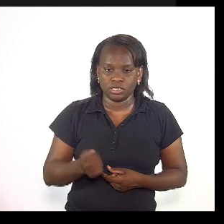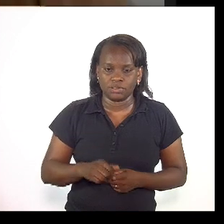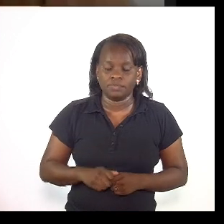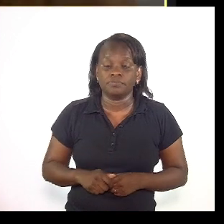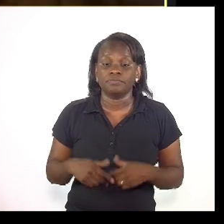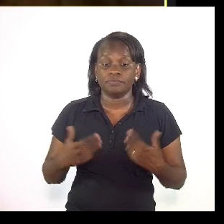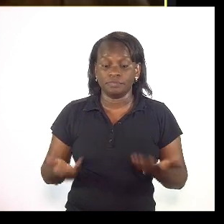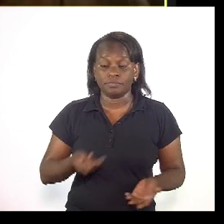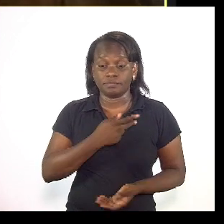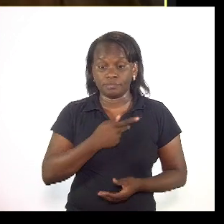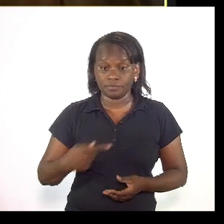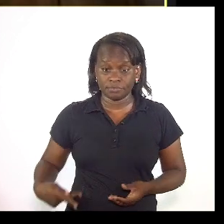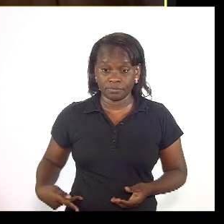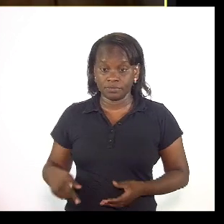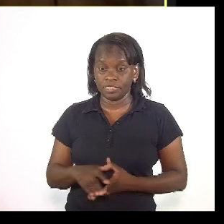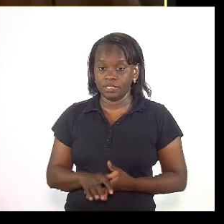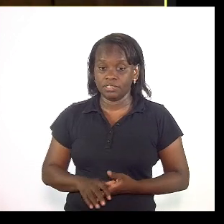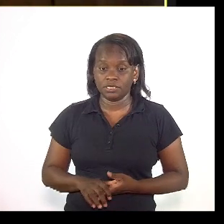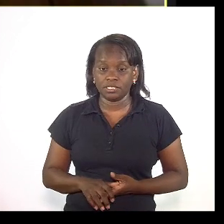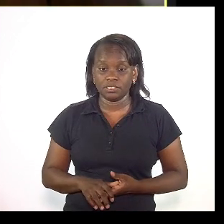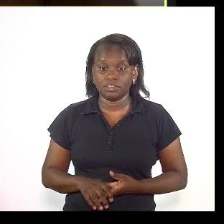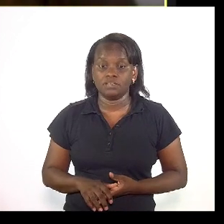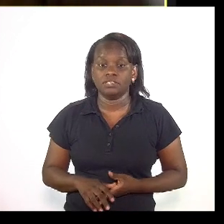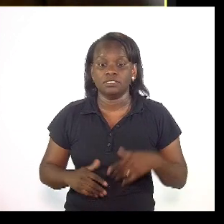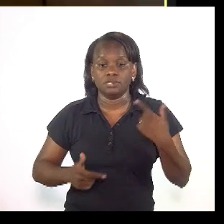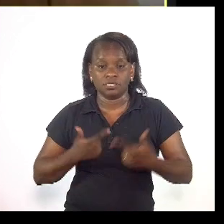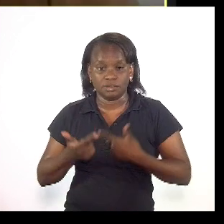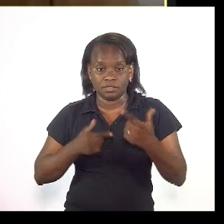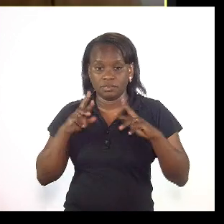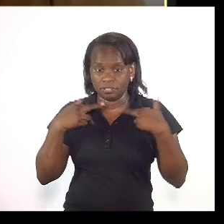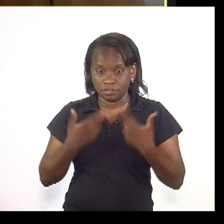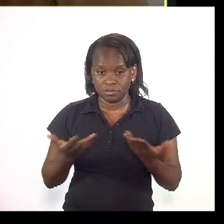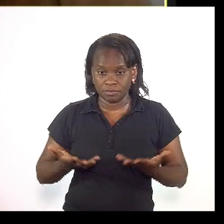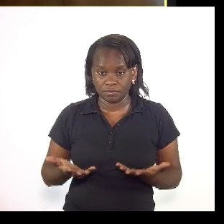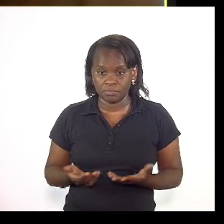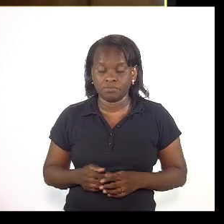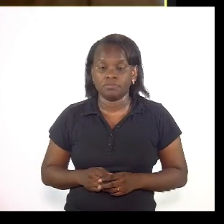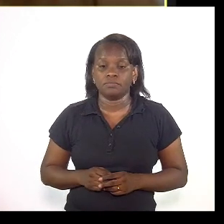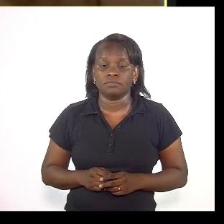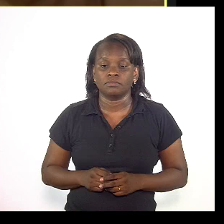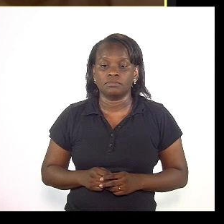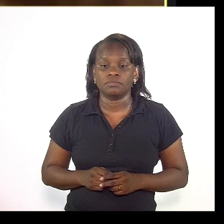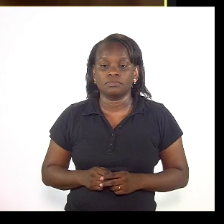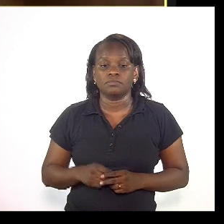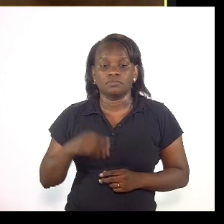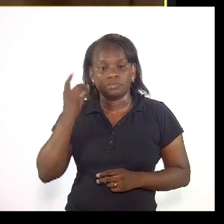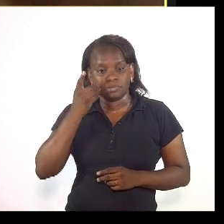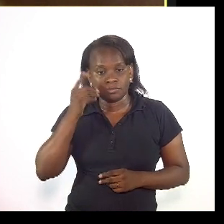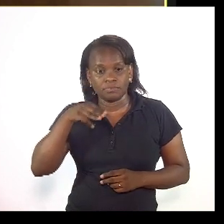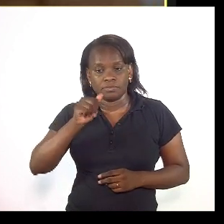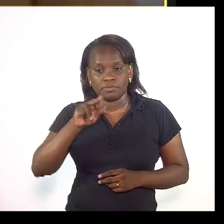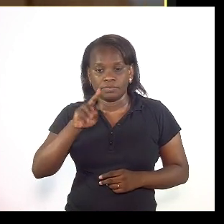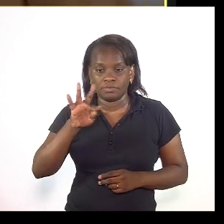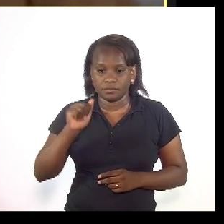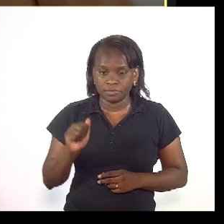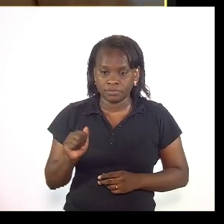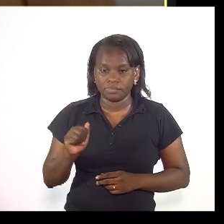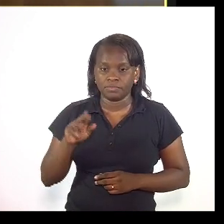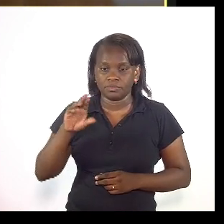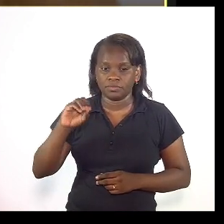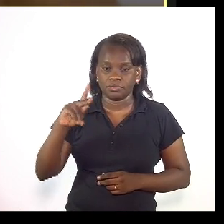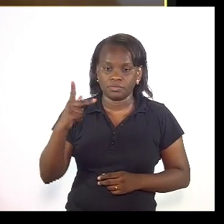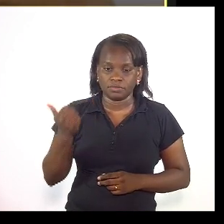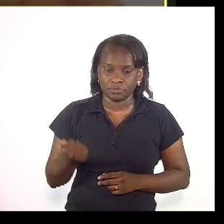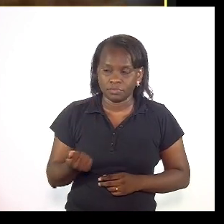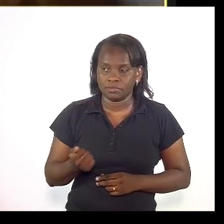Senhor presidente dos trabalhos desta sessão, senhora deputada Marta Rocha